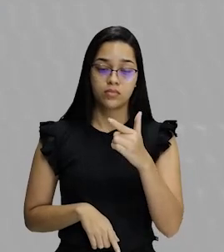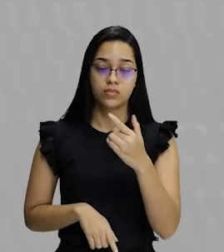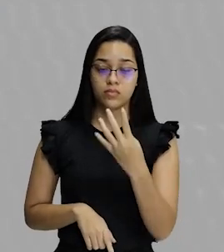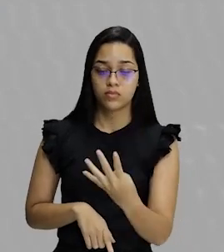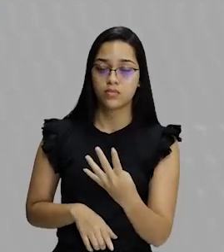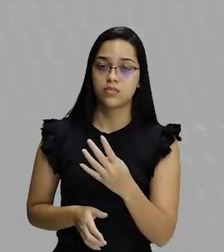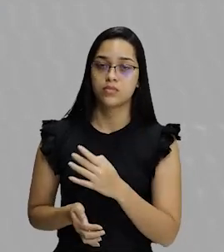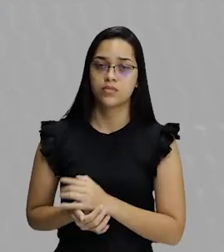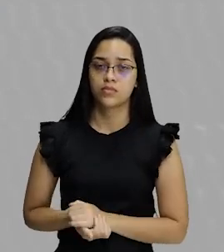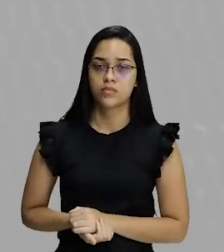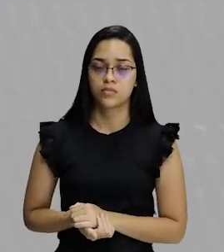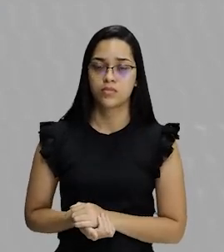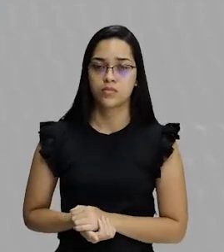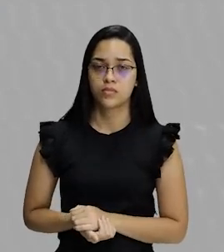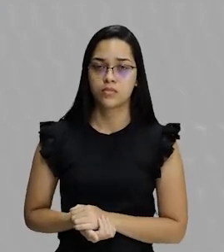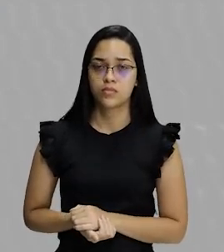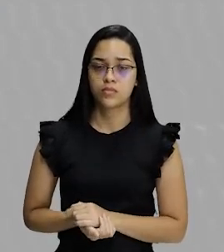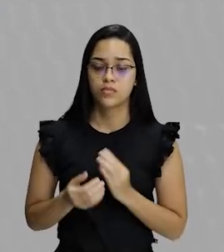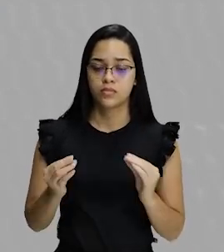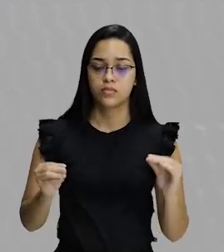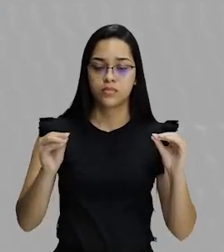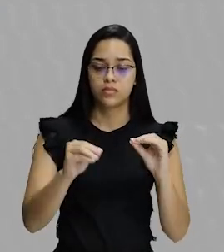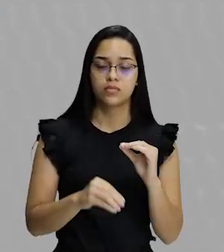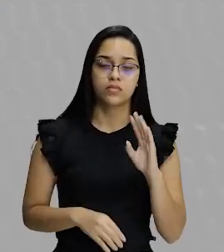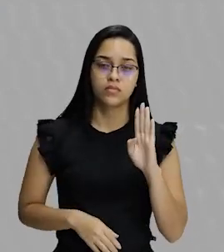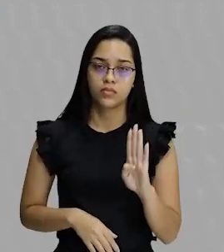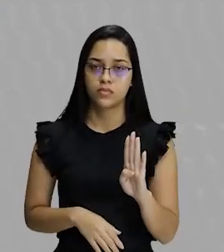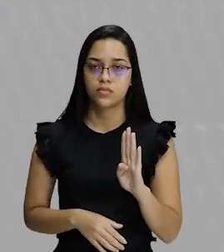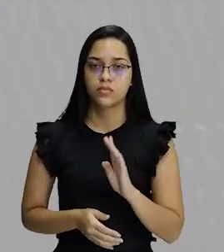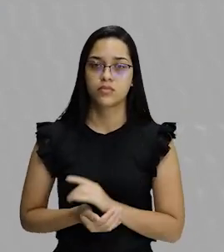B24. Tá? Vou colocar aqui o